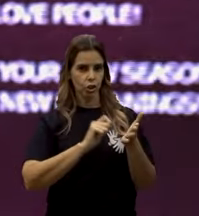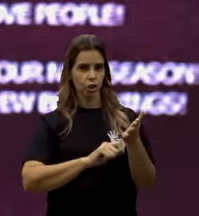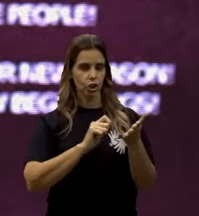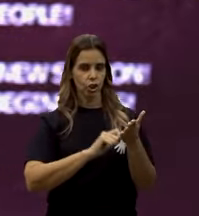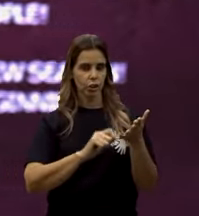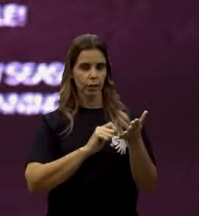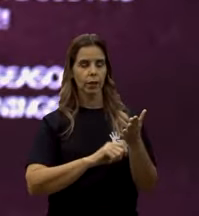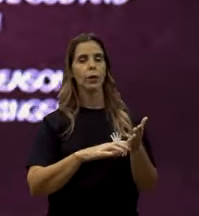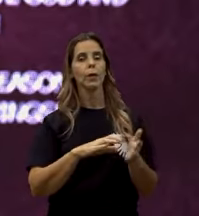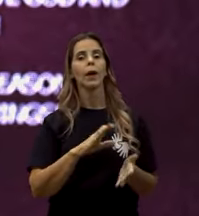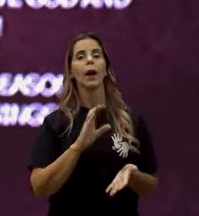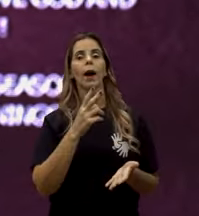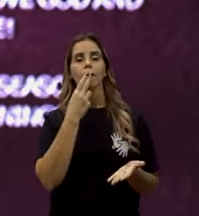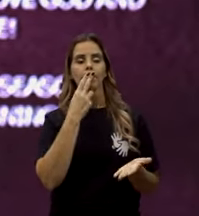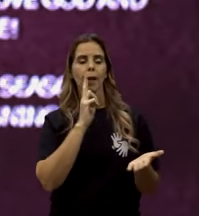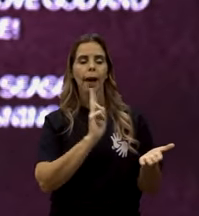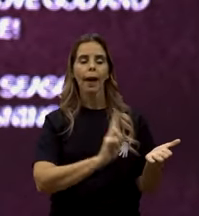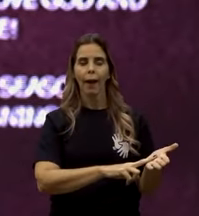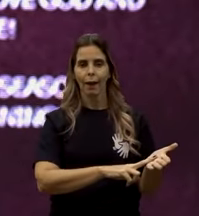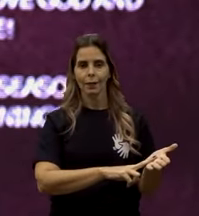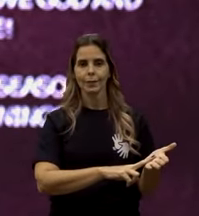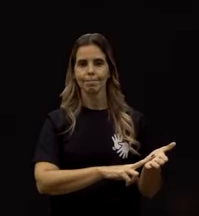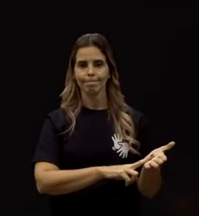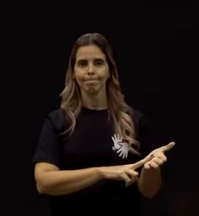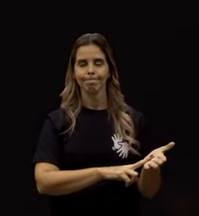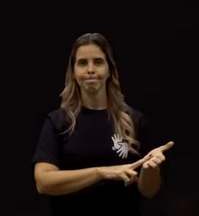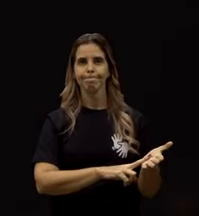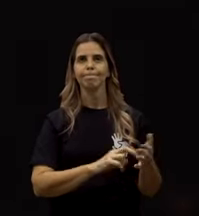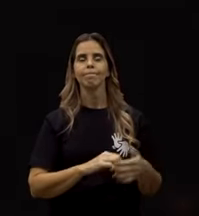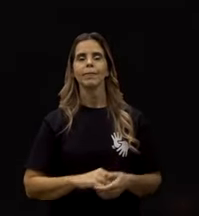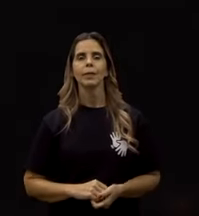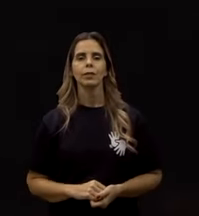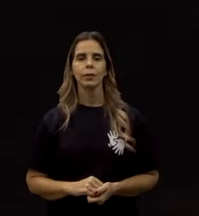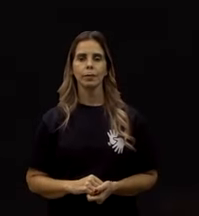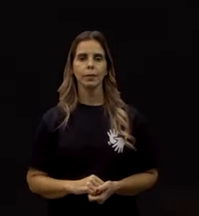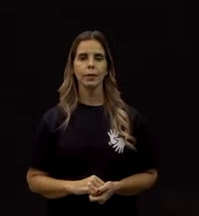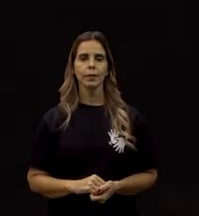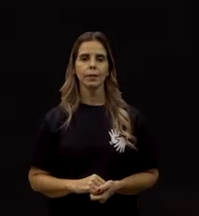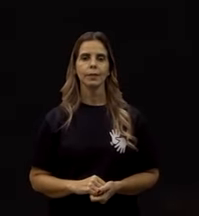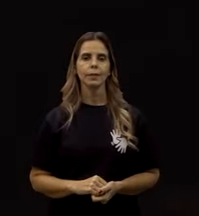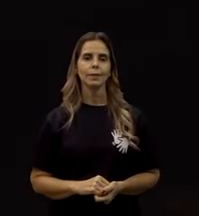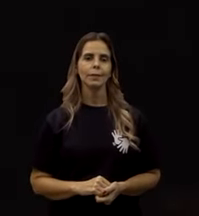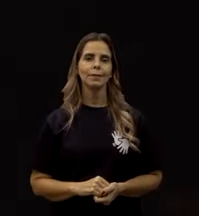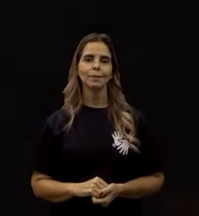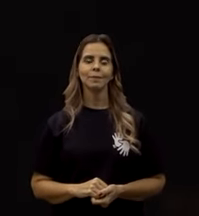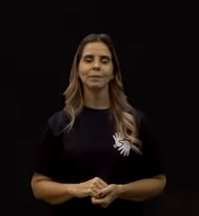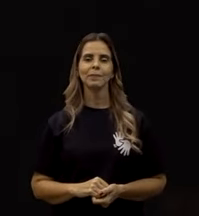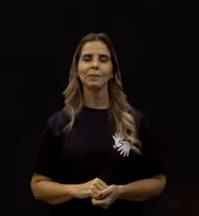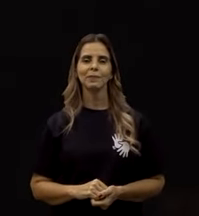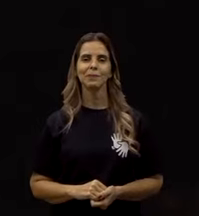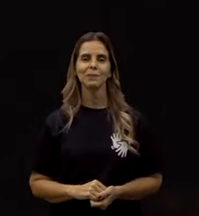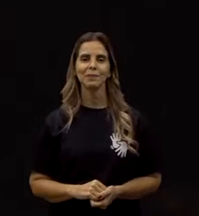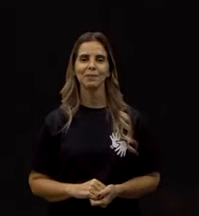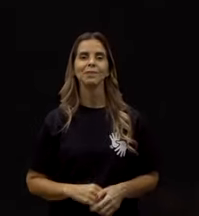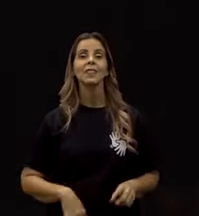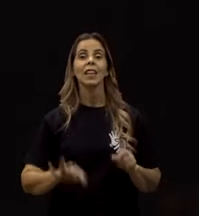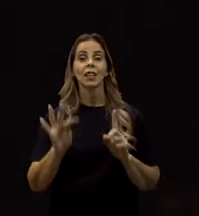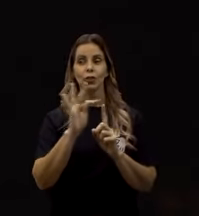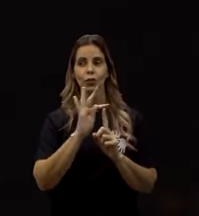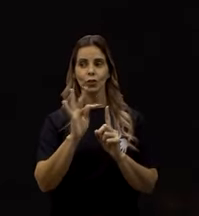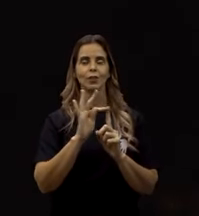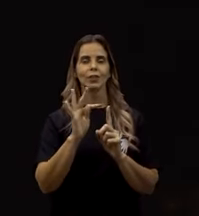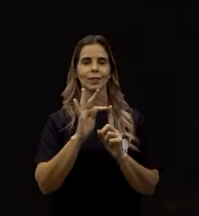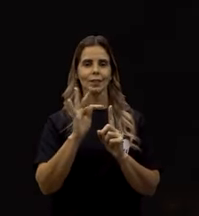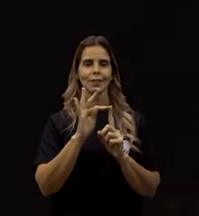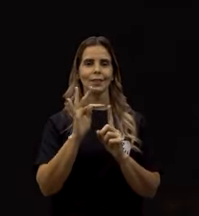tá quase morrendo ele já tá condenado à morte então ele vai escrever a última carta dele a Timóteo para deixar para ele todas as dicas e conselhos Aí ele diz